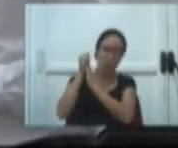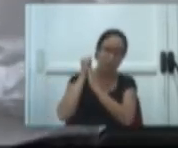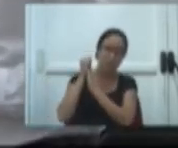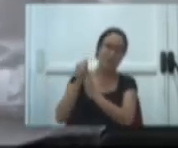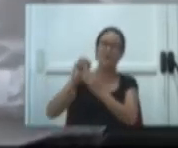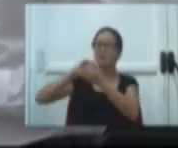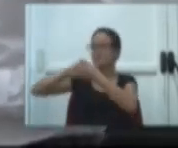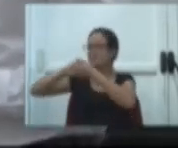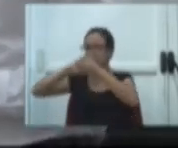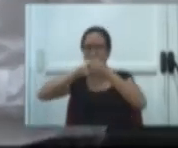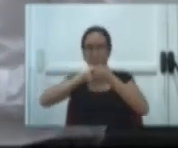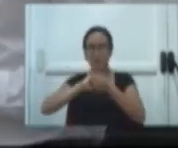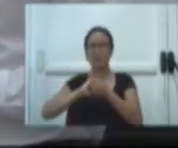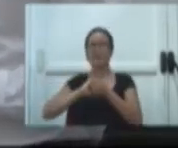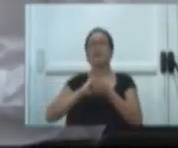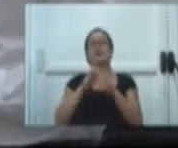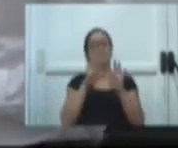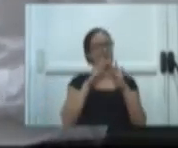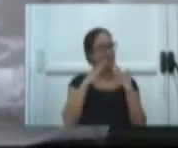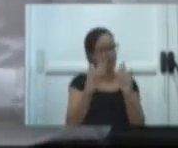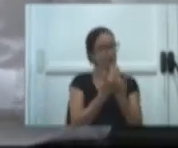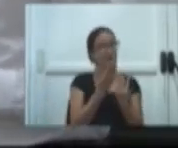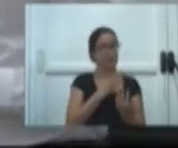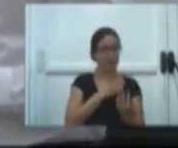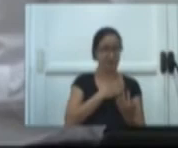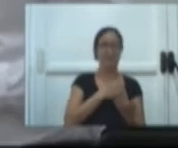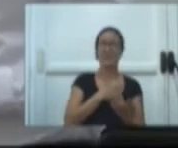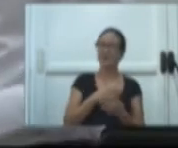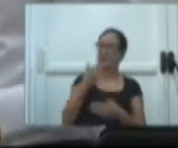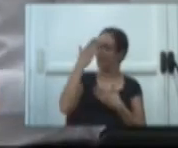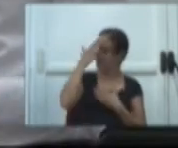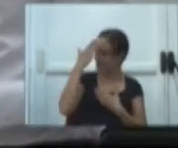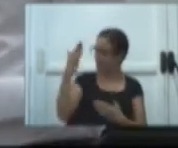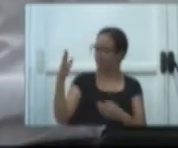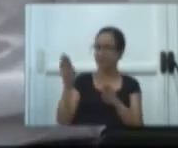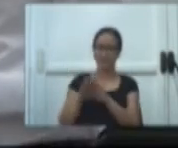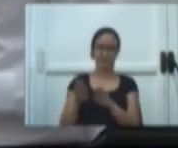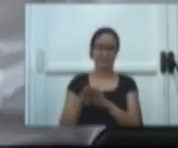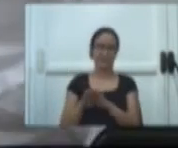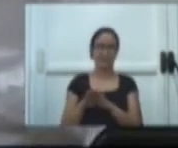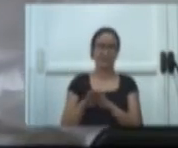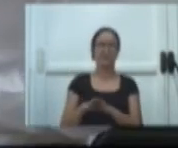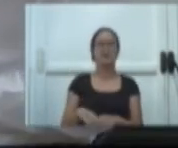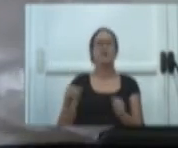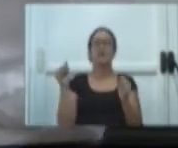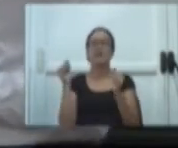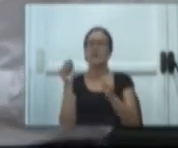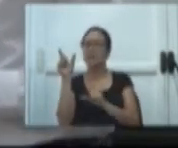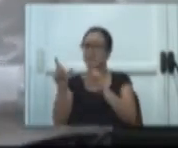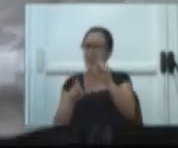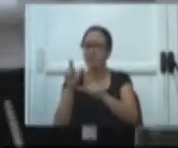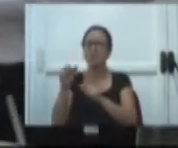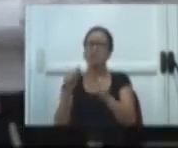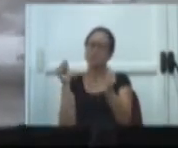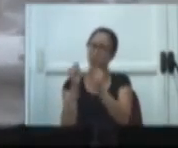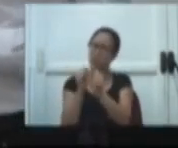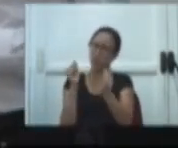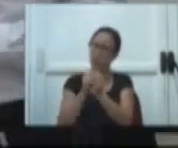meu nome e da minha família. E também de todos aqueles que juntos construíram e ainda lutam para construir